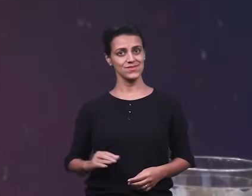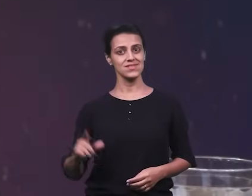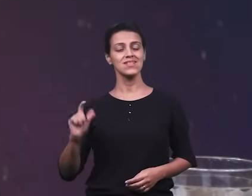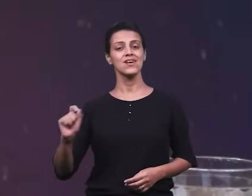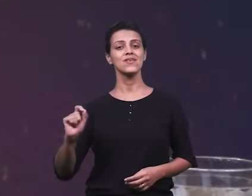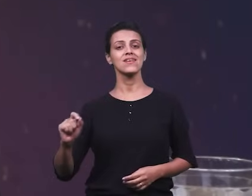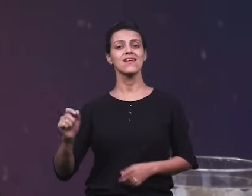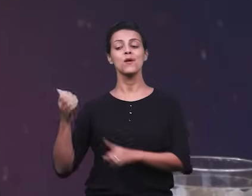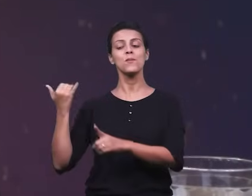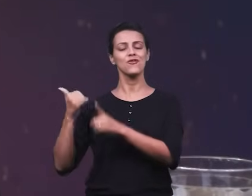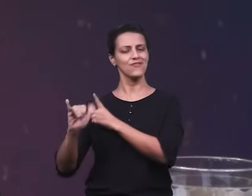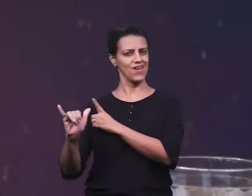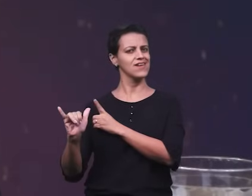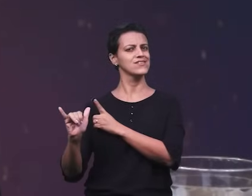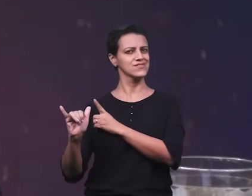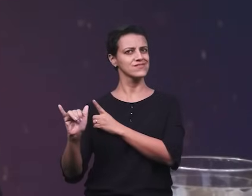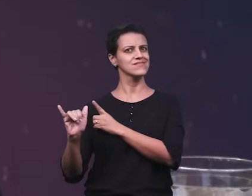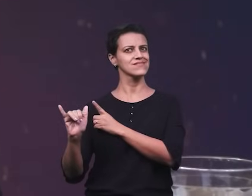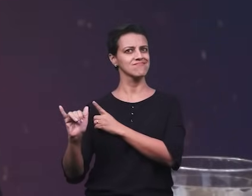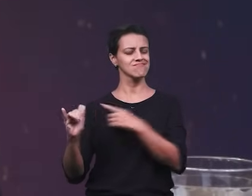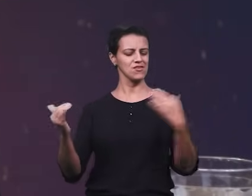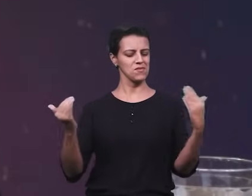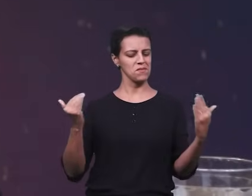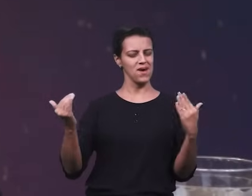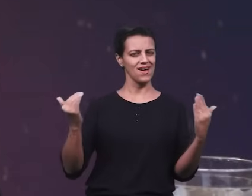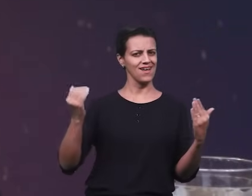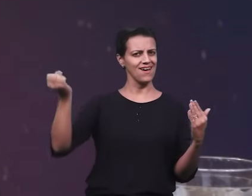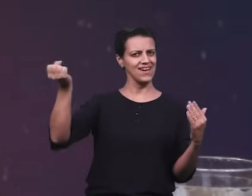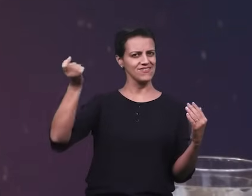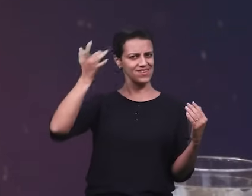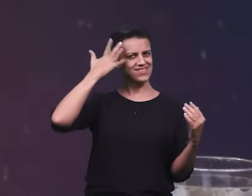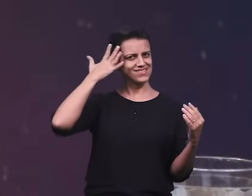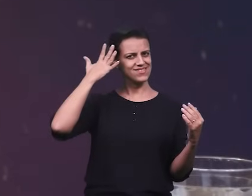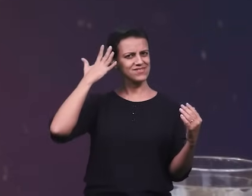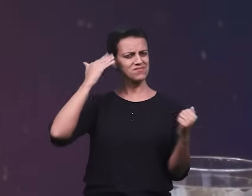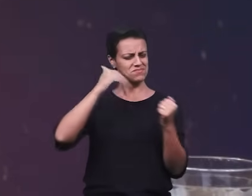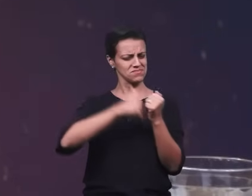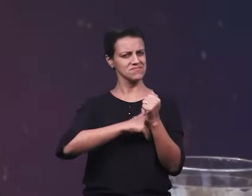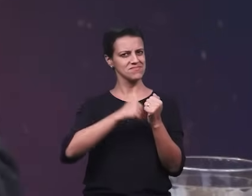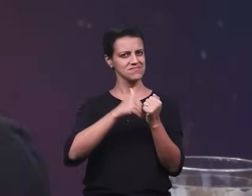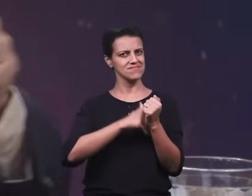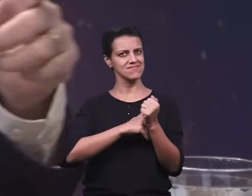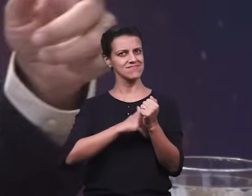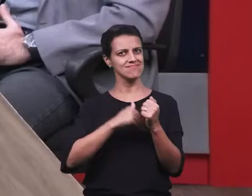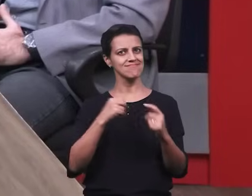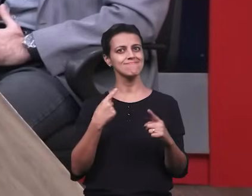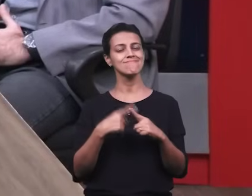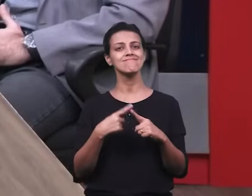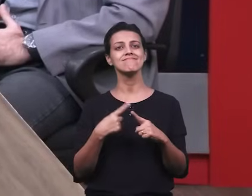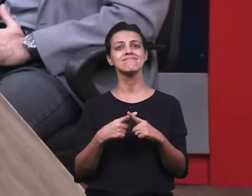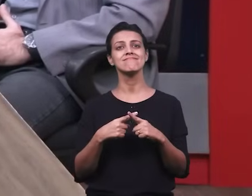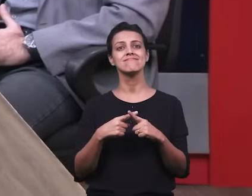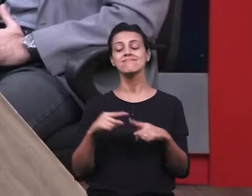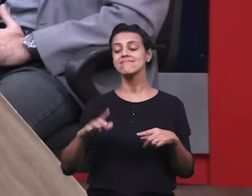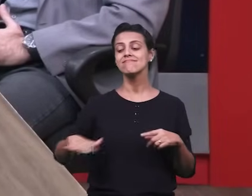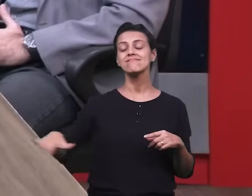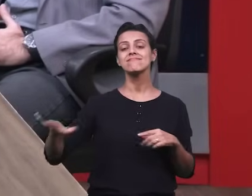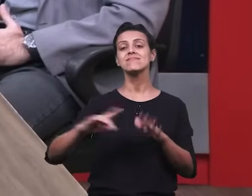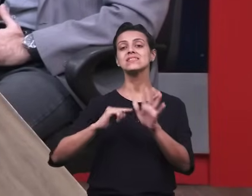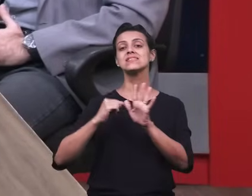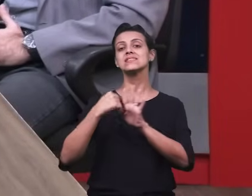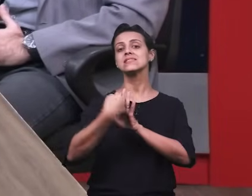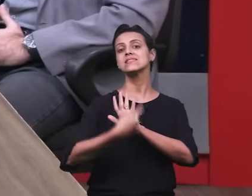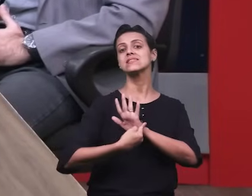que é o profético, no que é a revelação e no que é o mistério. Então, os órgãos dos sentidos,